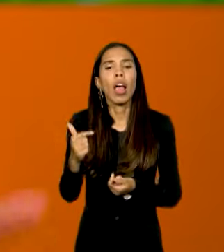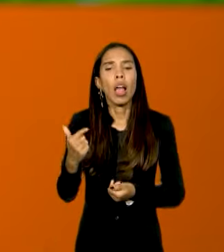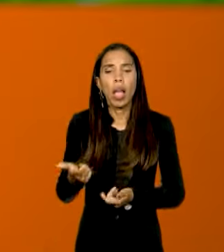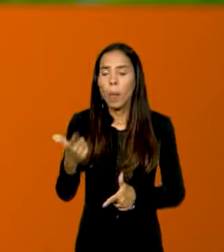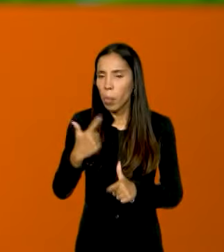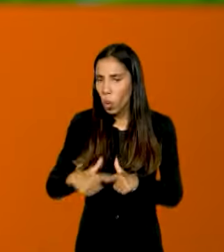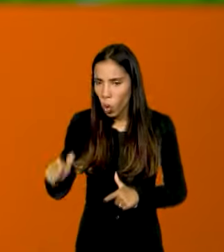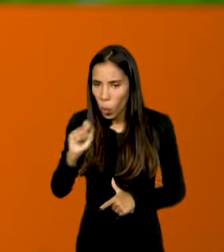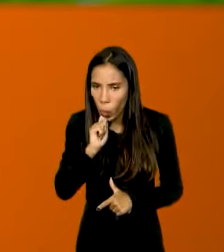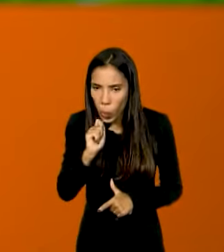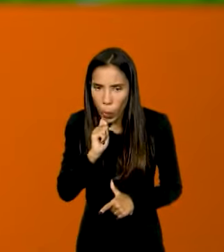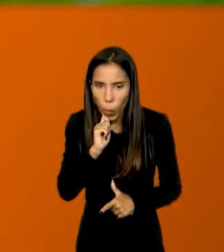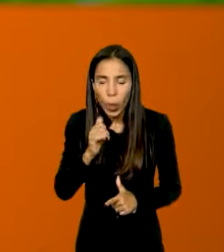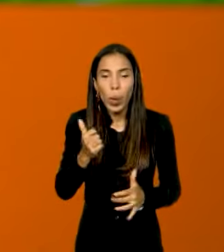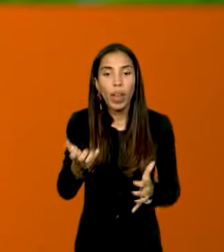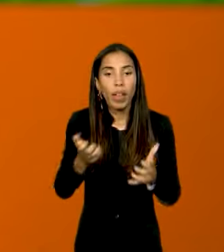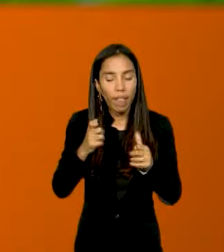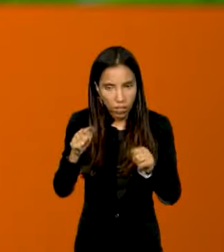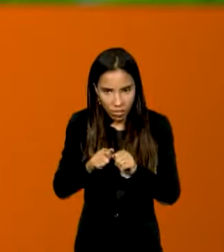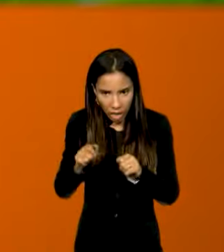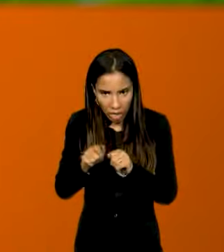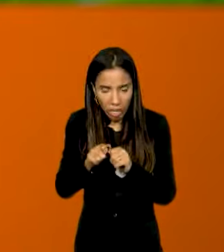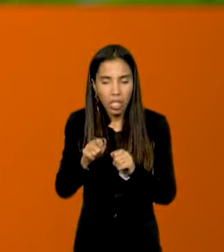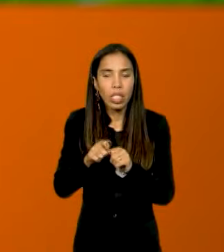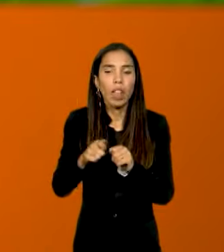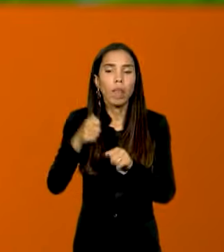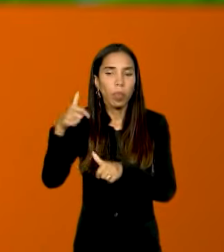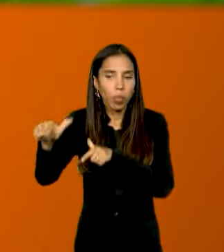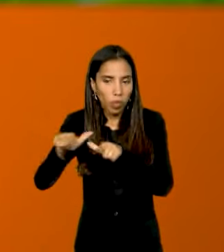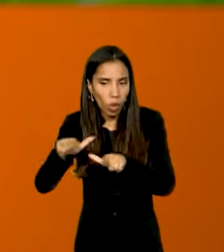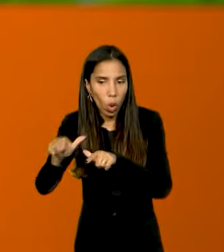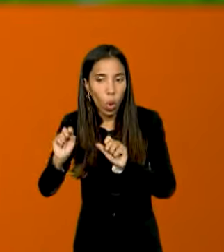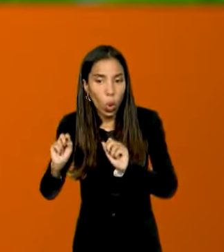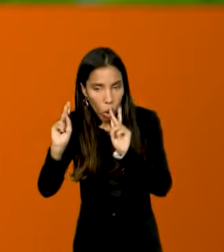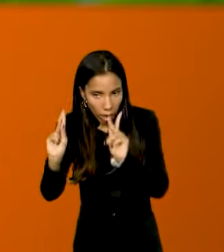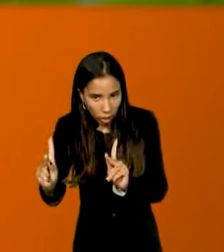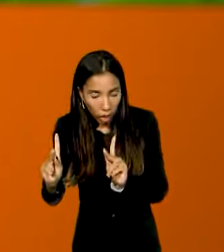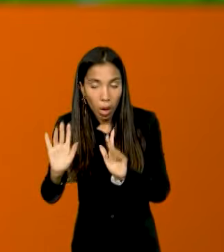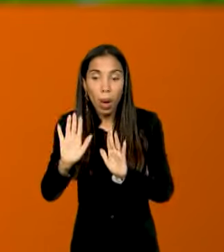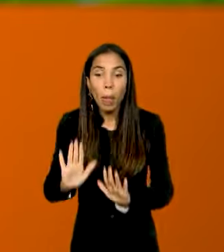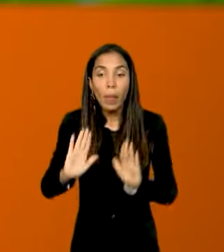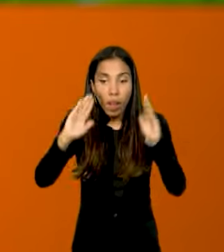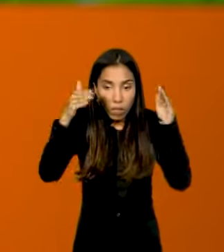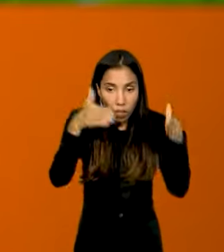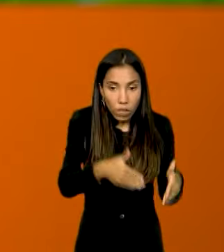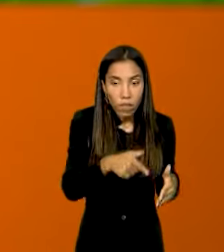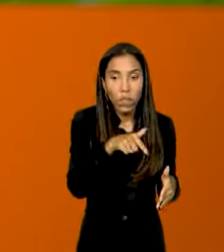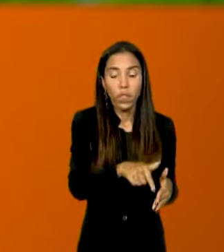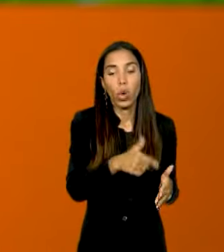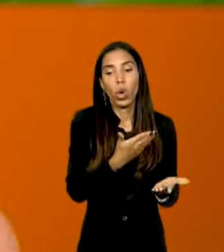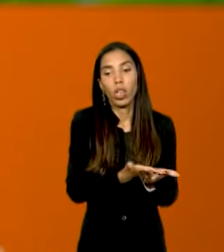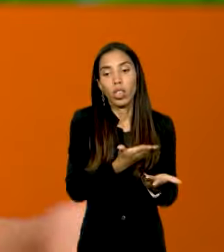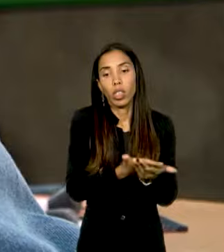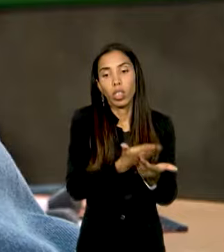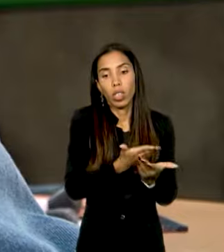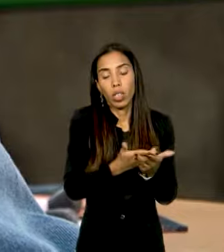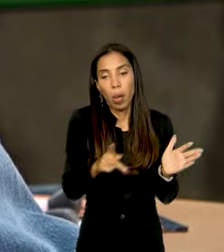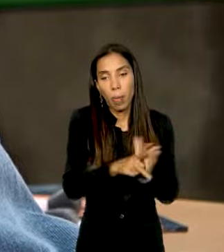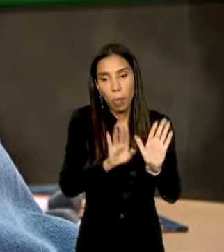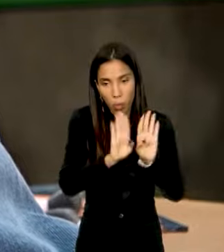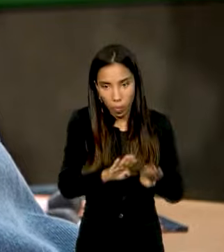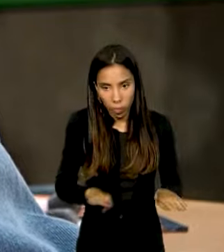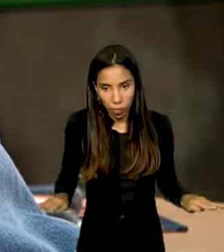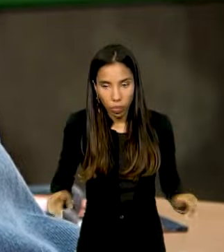tinha problema, que se eu quisesse fazer, que eu gostasse, mas que eu não podia perder o foco no que é da o escola. Essencial de uma criança,